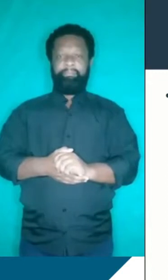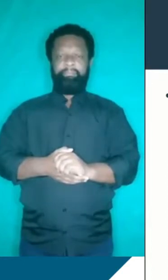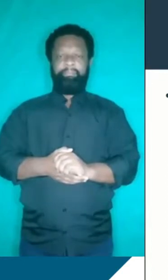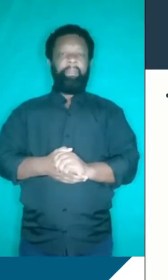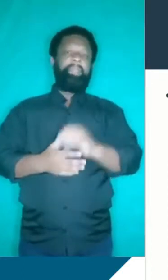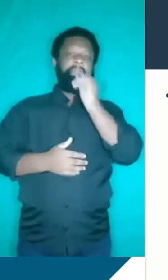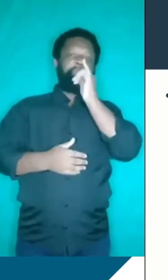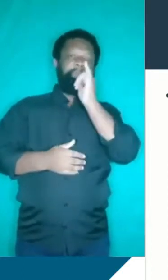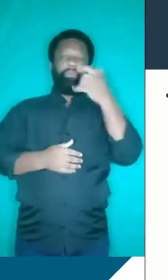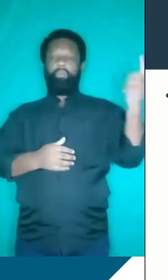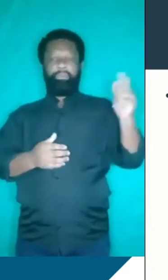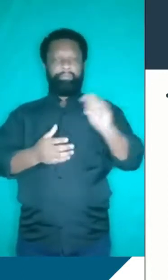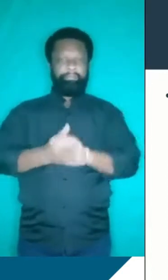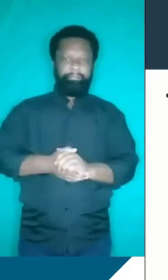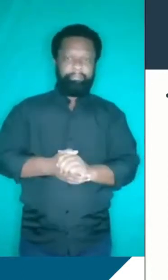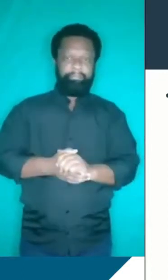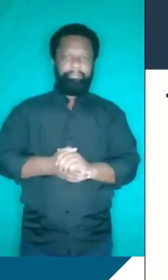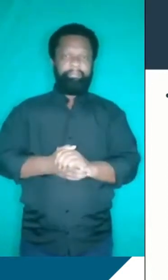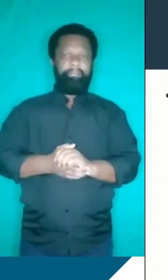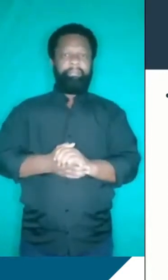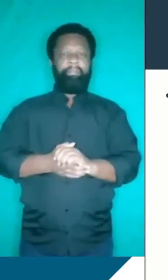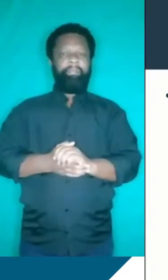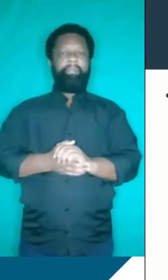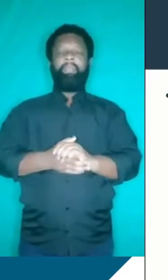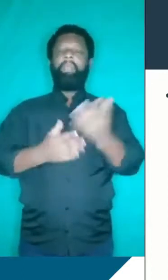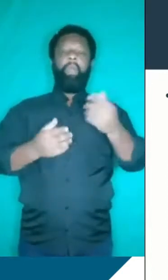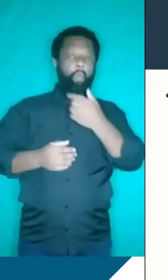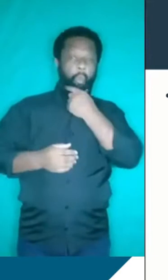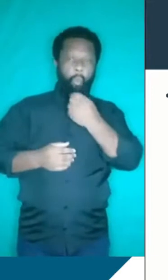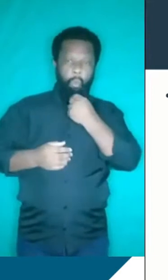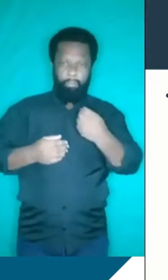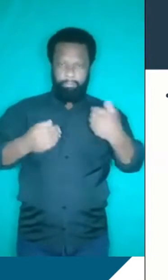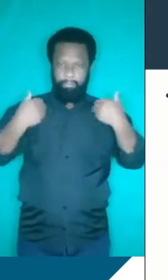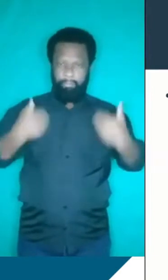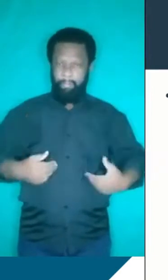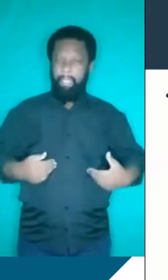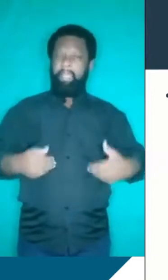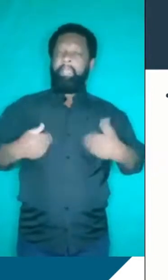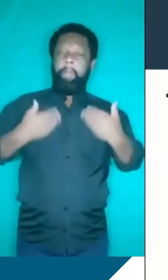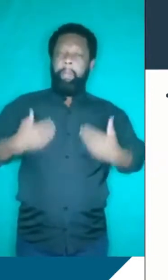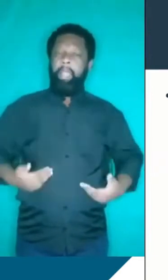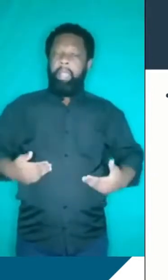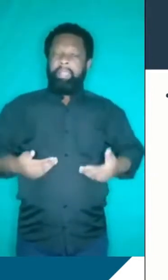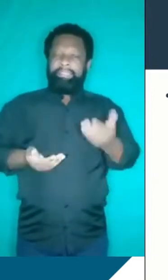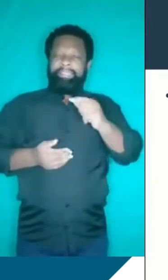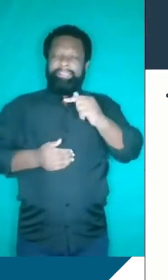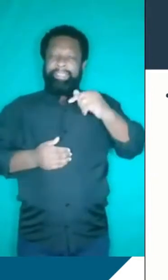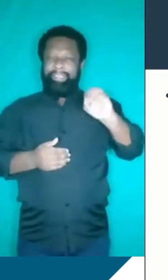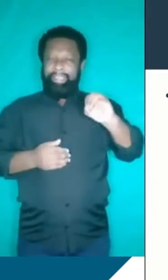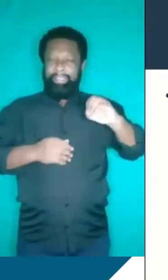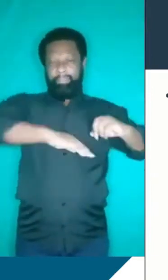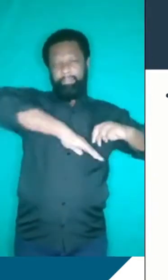Um outro exemplo um pouco mais elaborado diz o seguinte: um homem com massa de 70 kg sobe uma rampa com inclinação